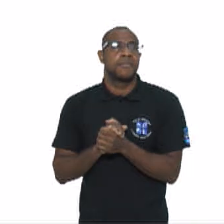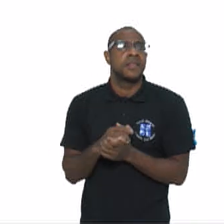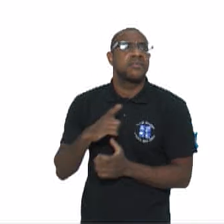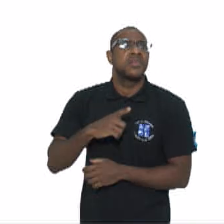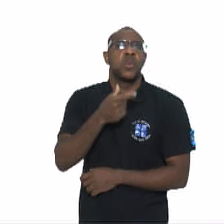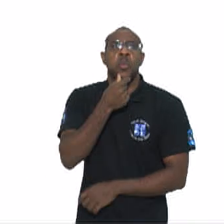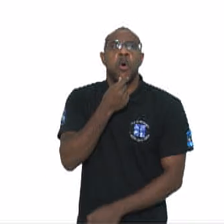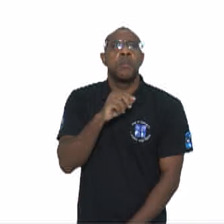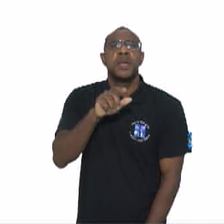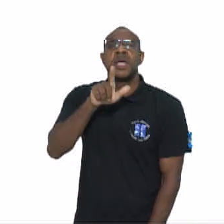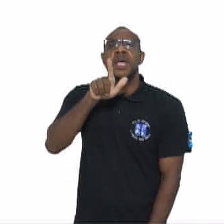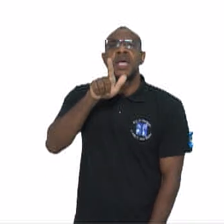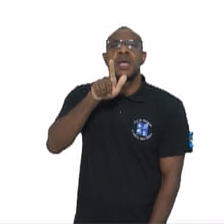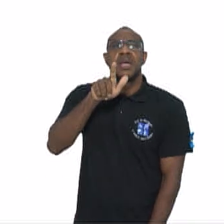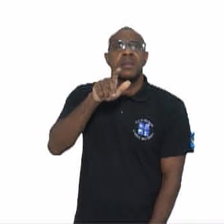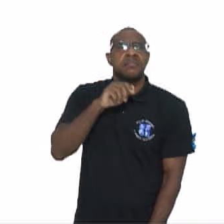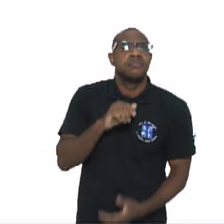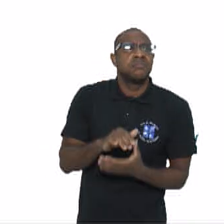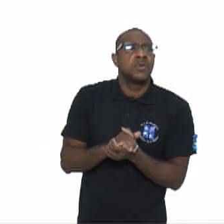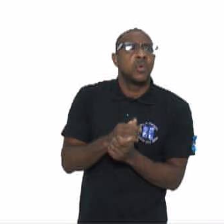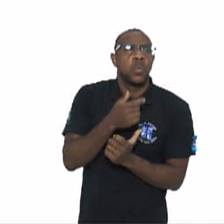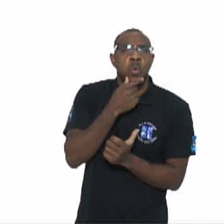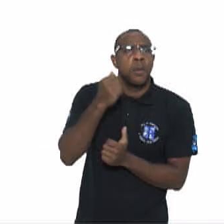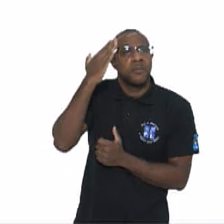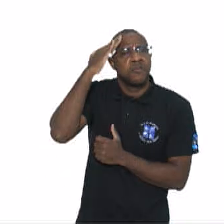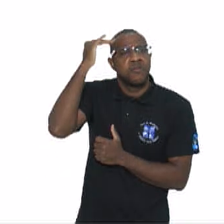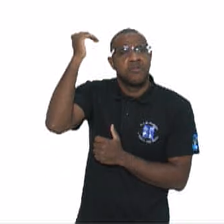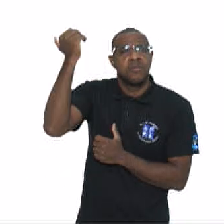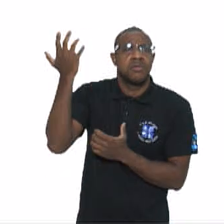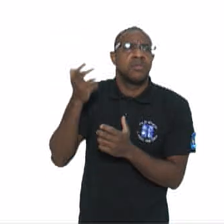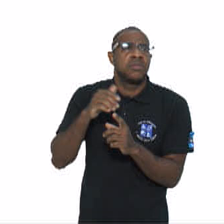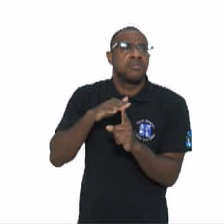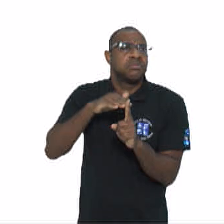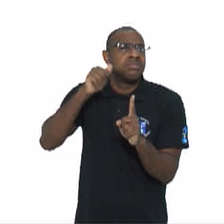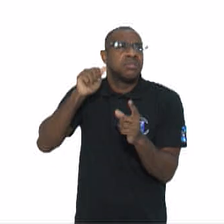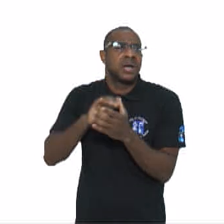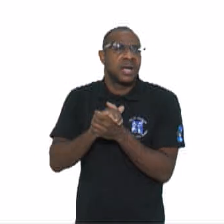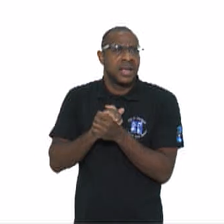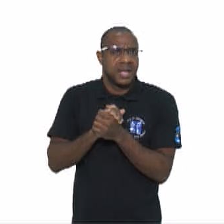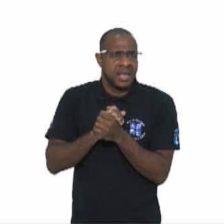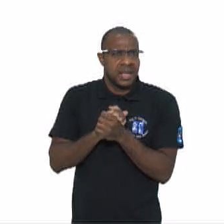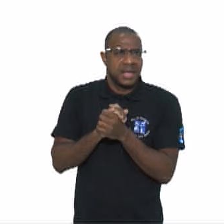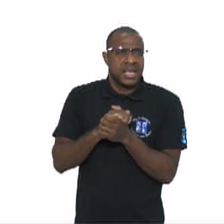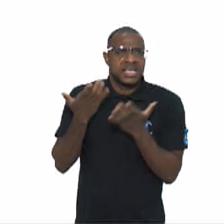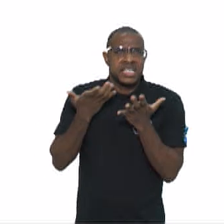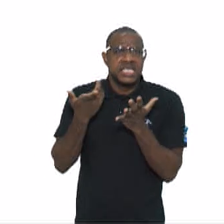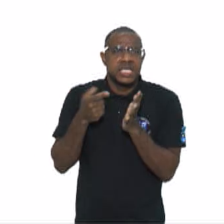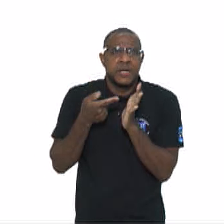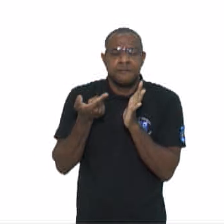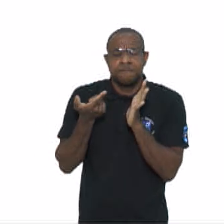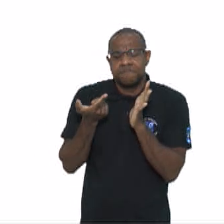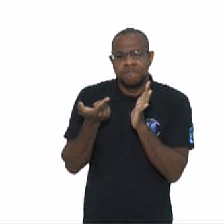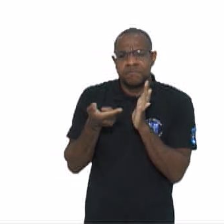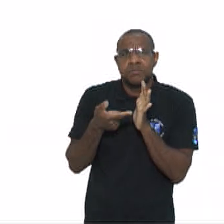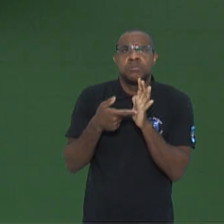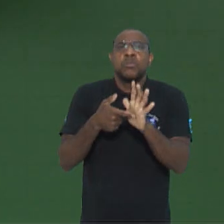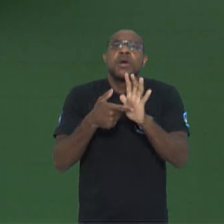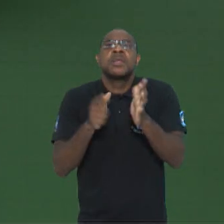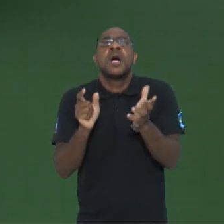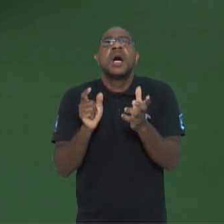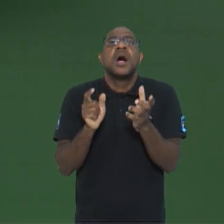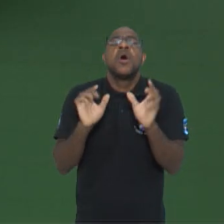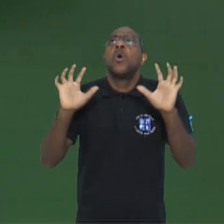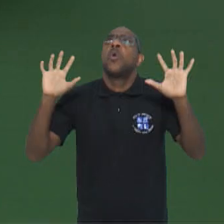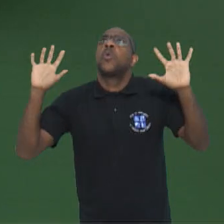que ele fez um desafio. Como ele queria identificar o clima no